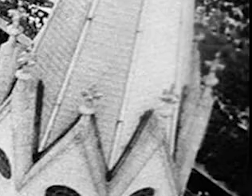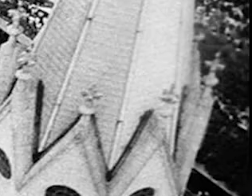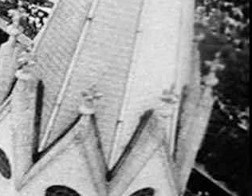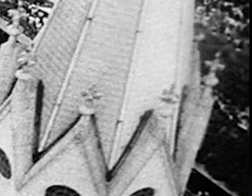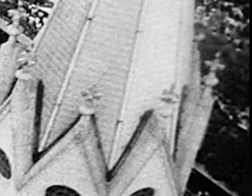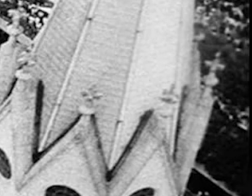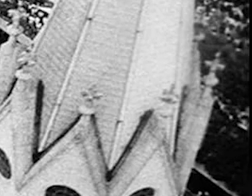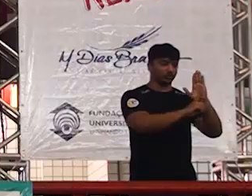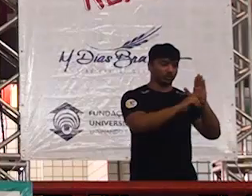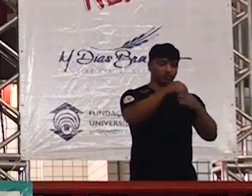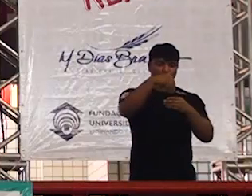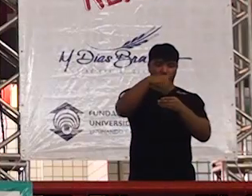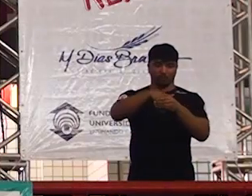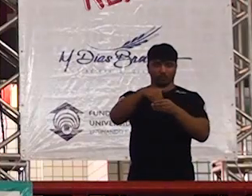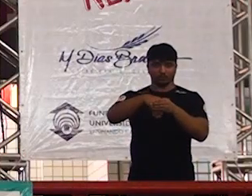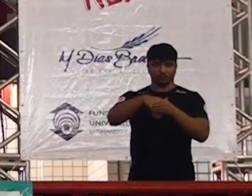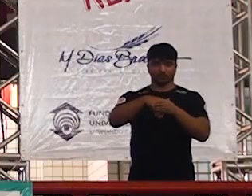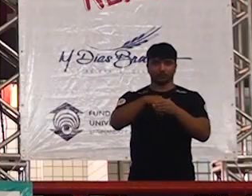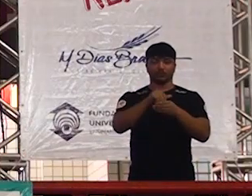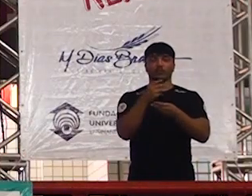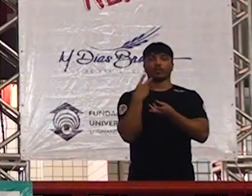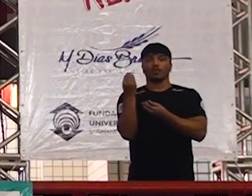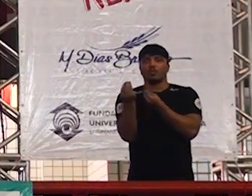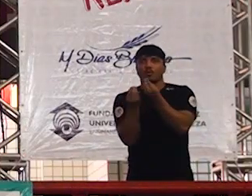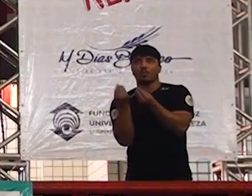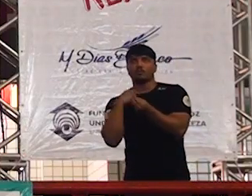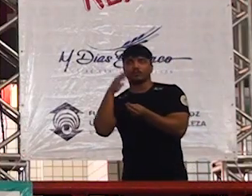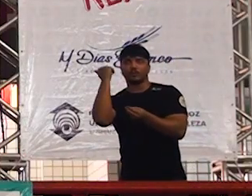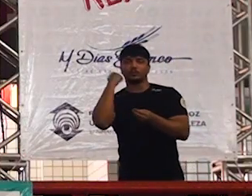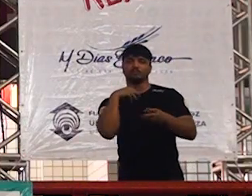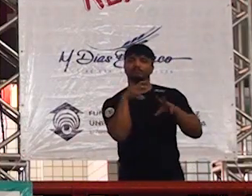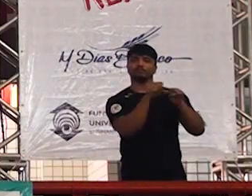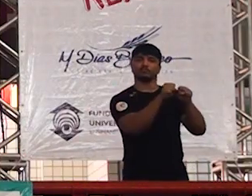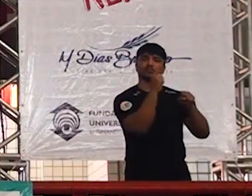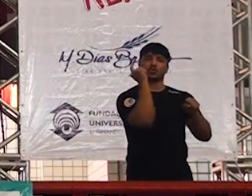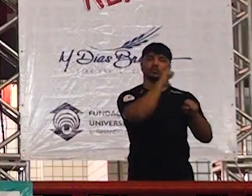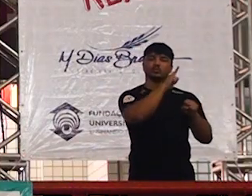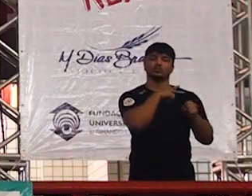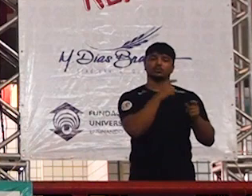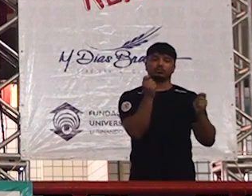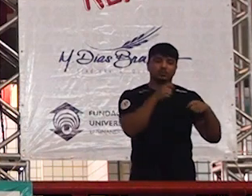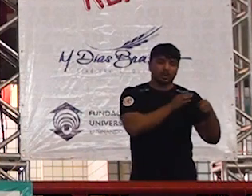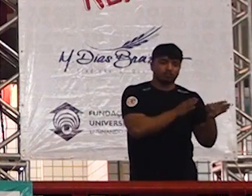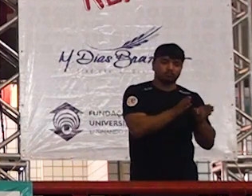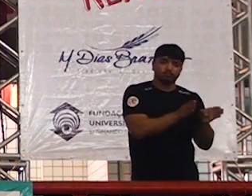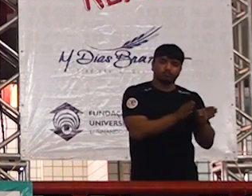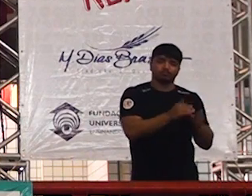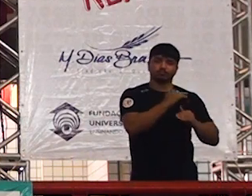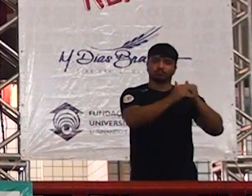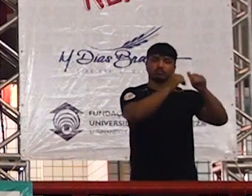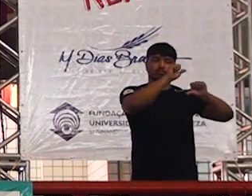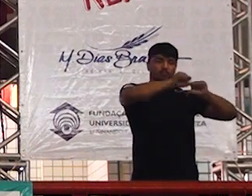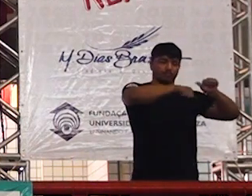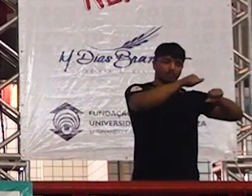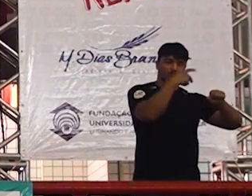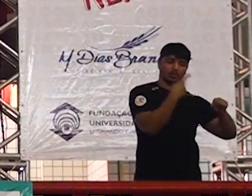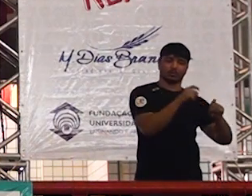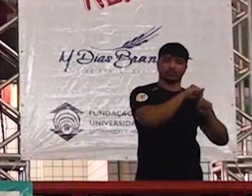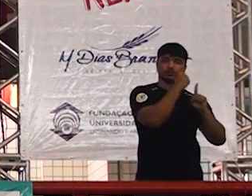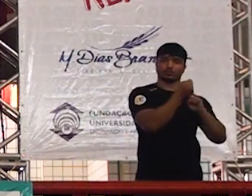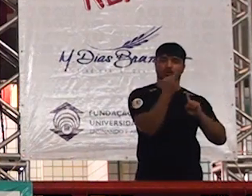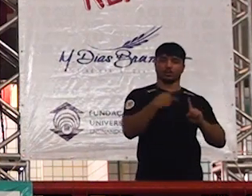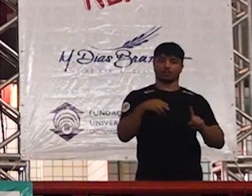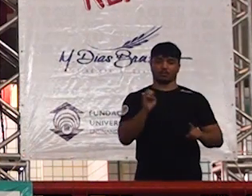O direito de votar. Como fazer dessa conquista um meio para promover as transformações sociais de que o